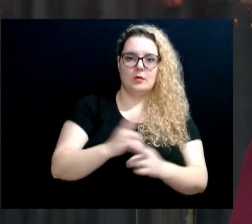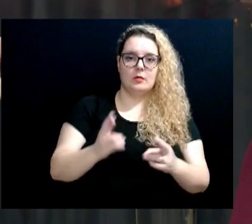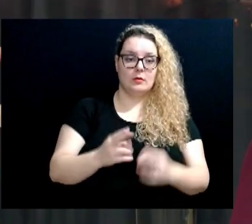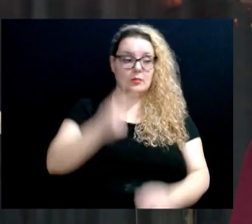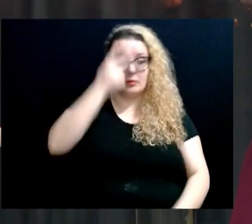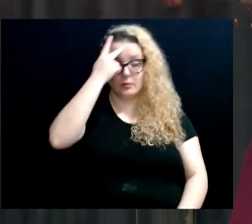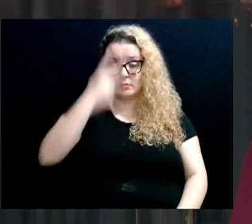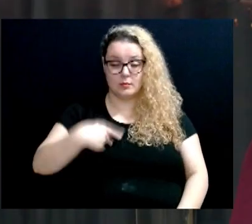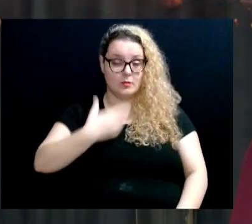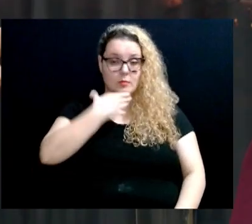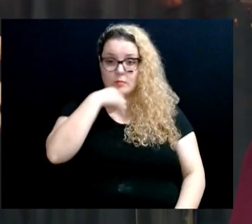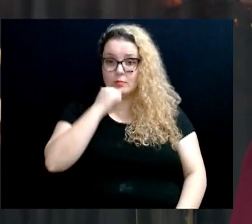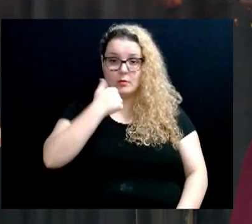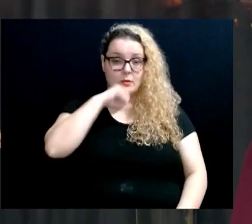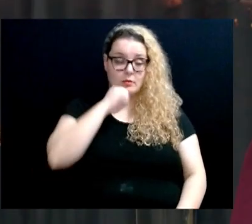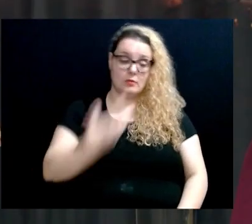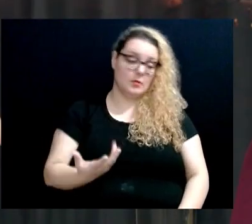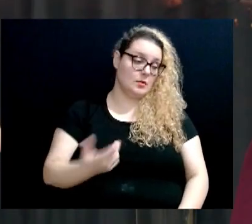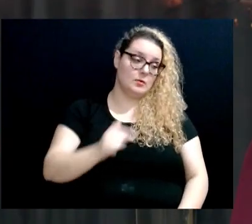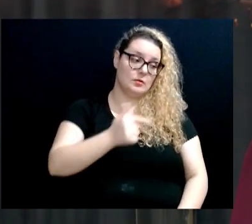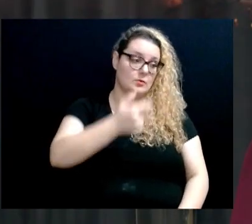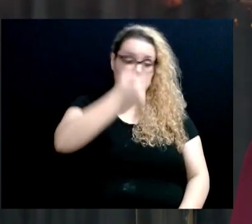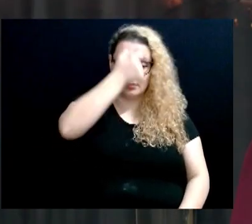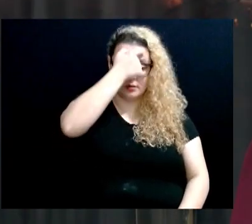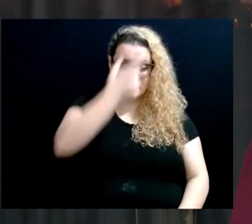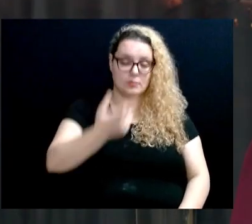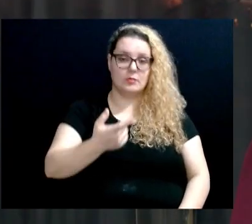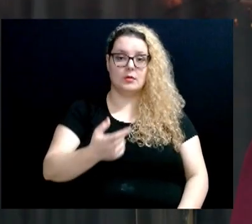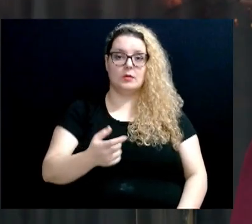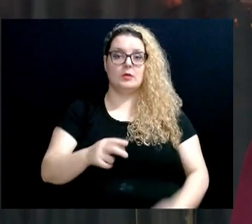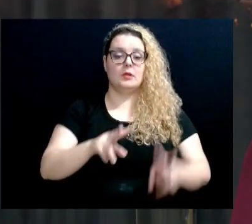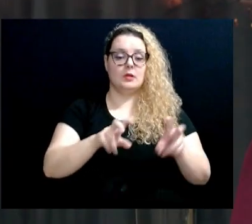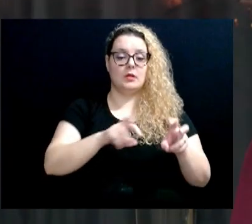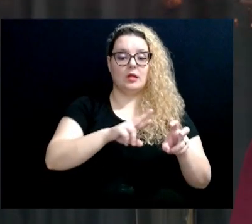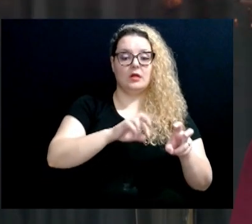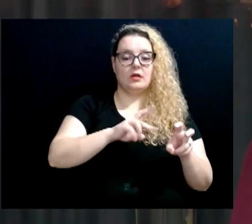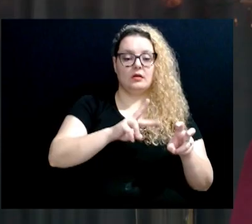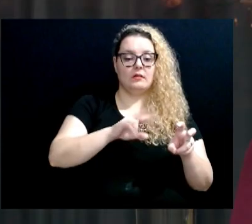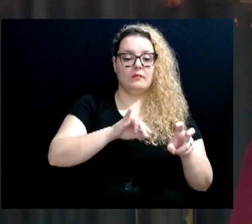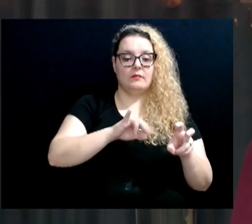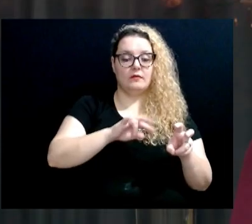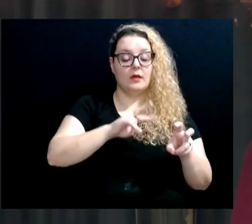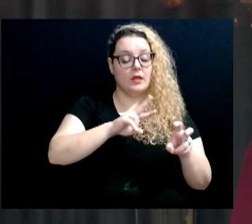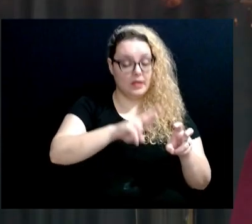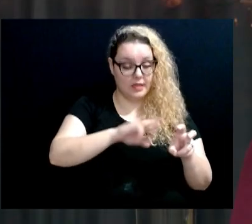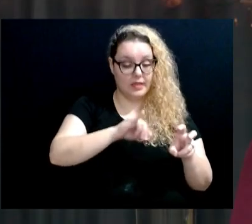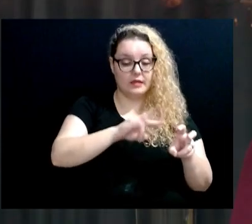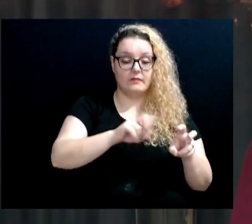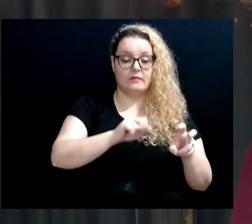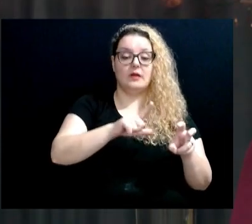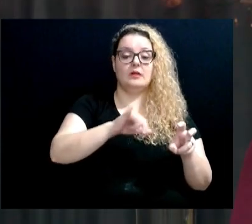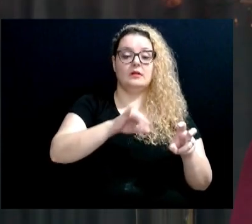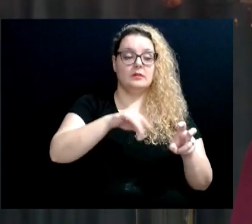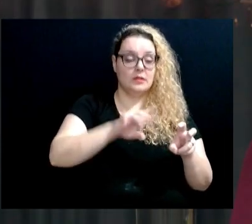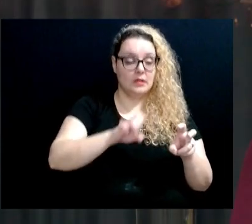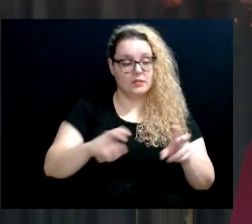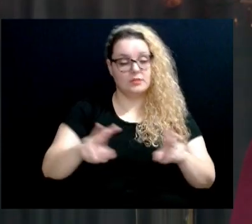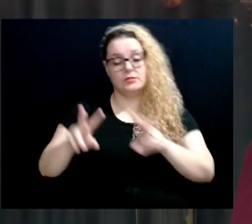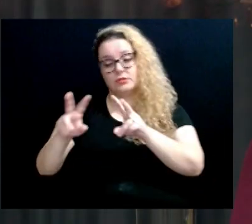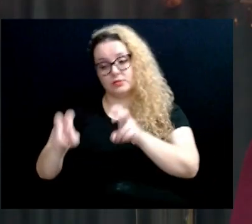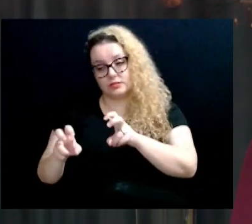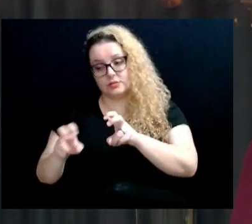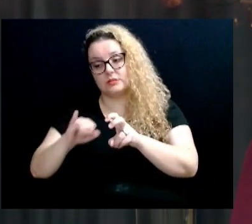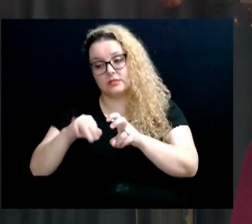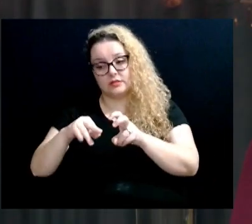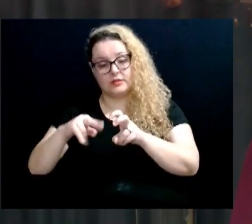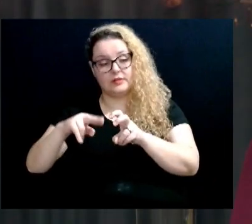essa rivalidade e que essa inveja esteja presente, né? Então, eles vão agindo de forma, inclusive, inconsciente, às vezes sabotando